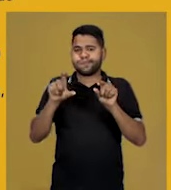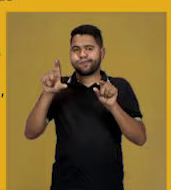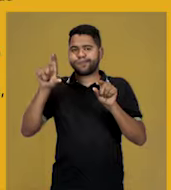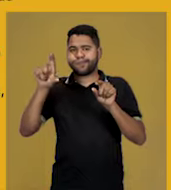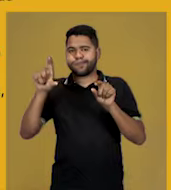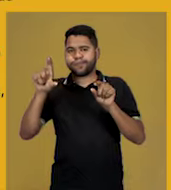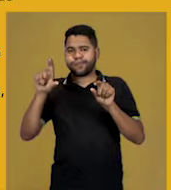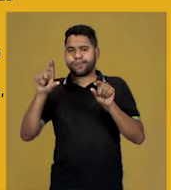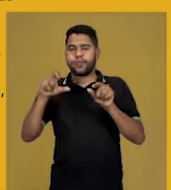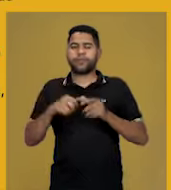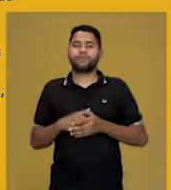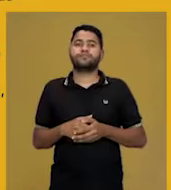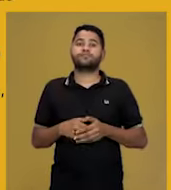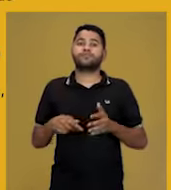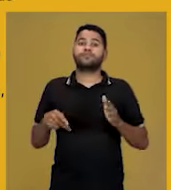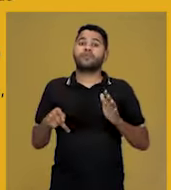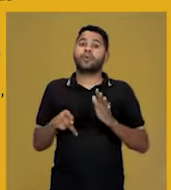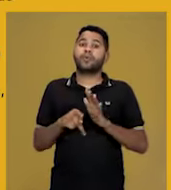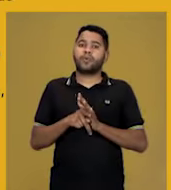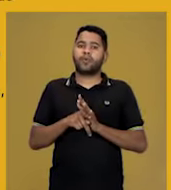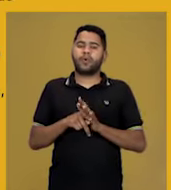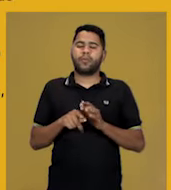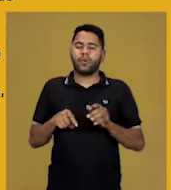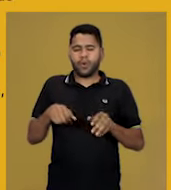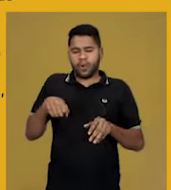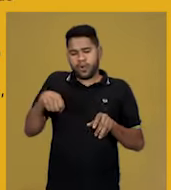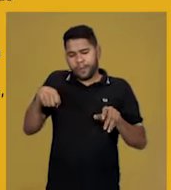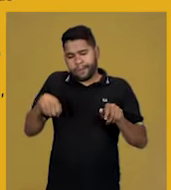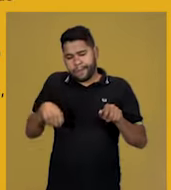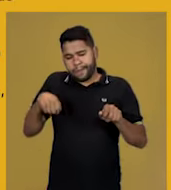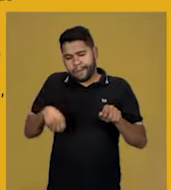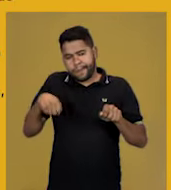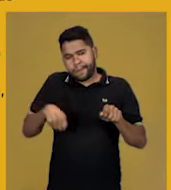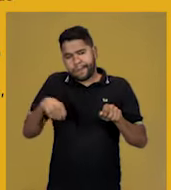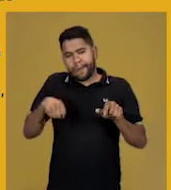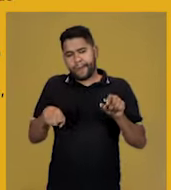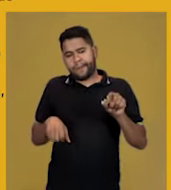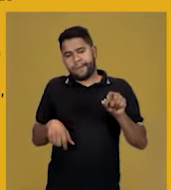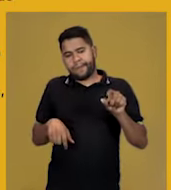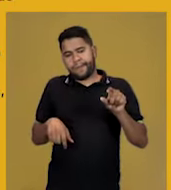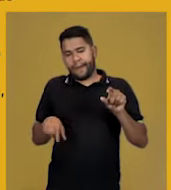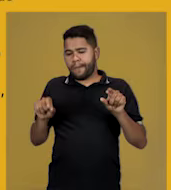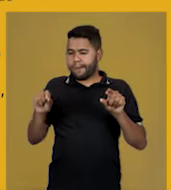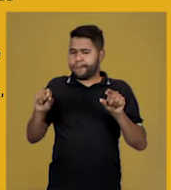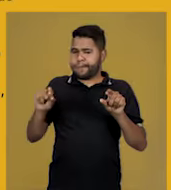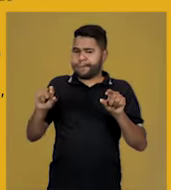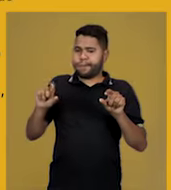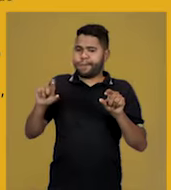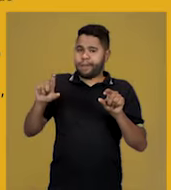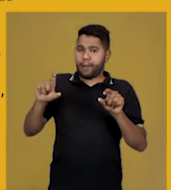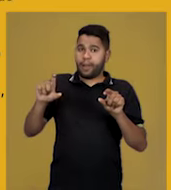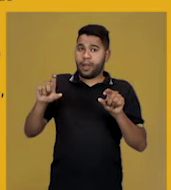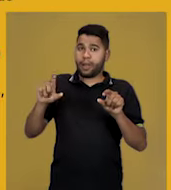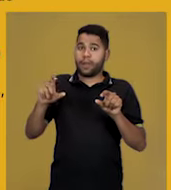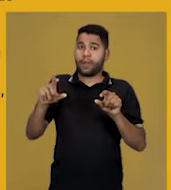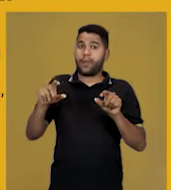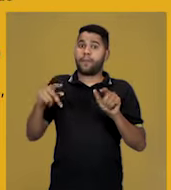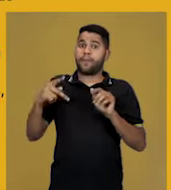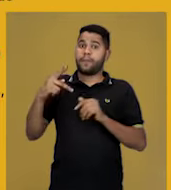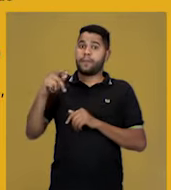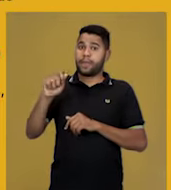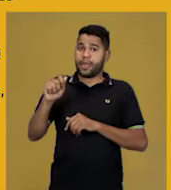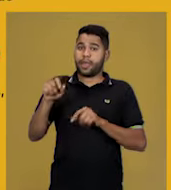de B. Ao calibrarem os pneus das bicicletas A e B, respectivamente com pressões de calibração PA